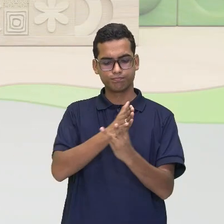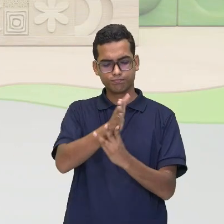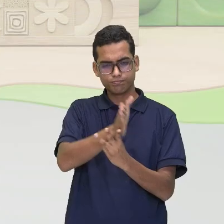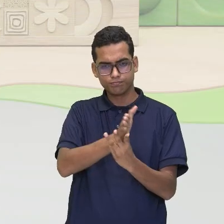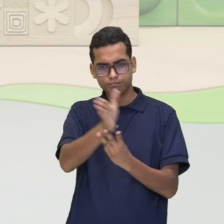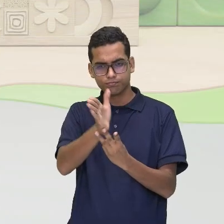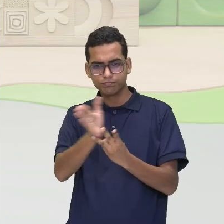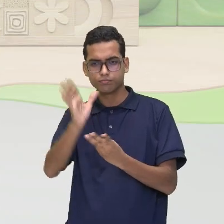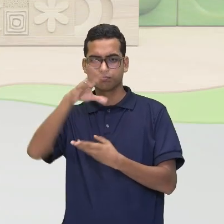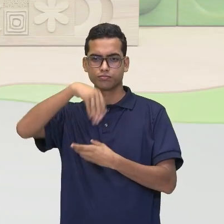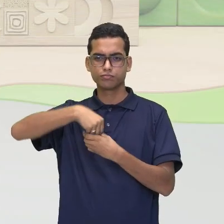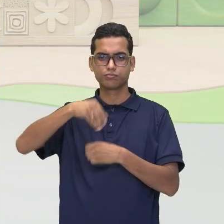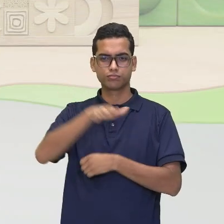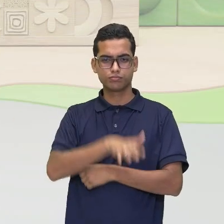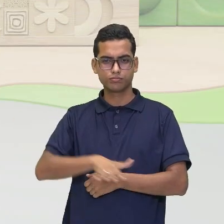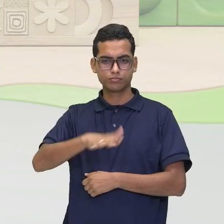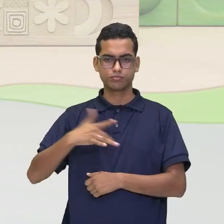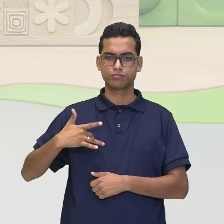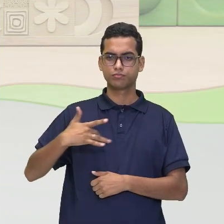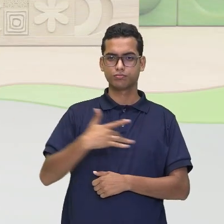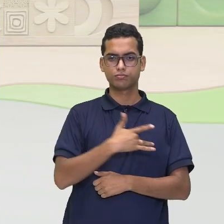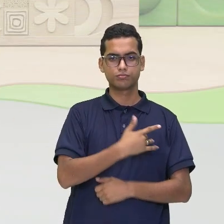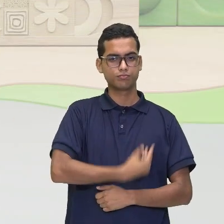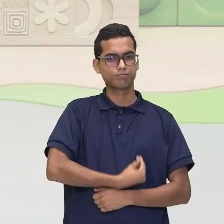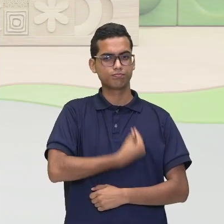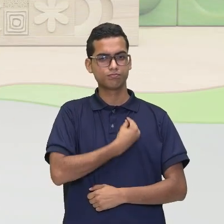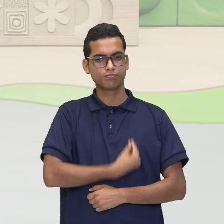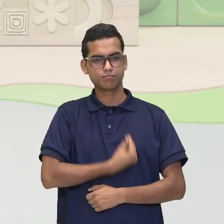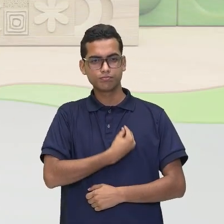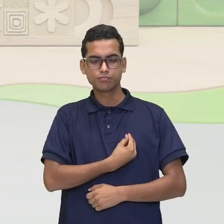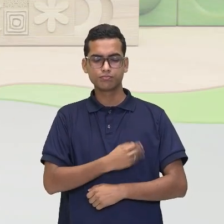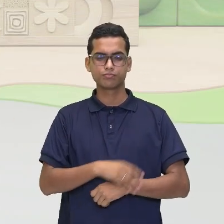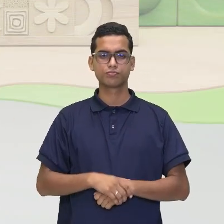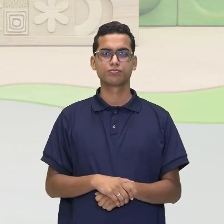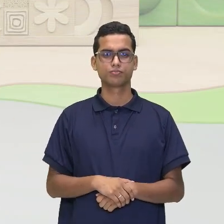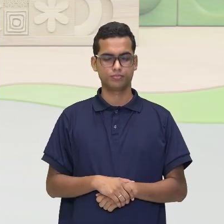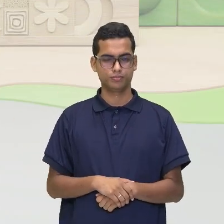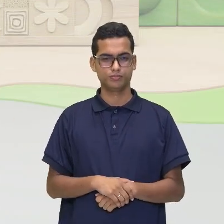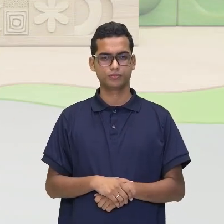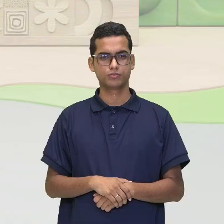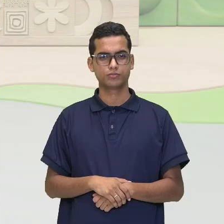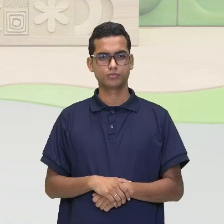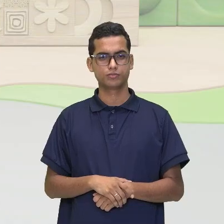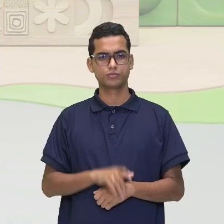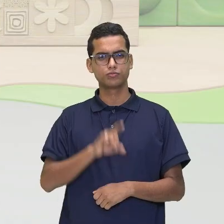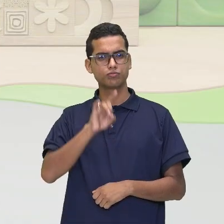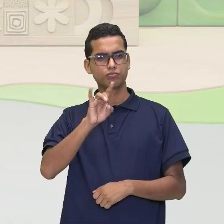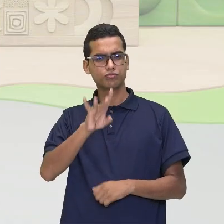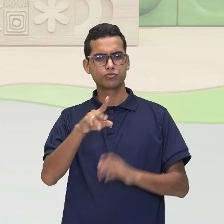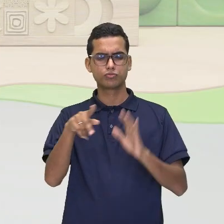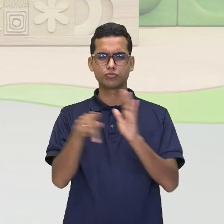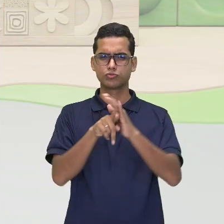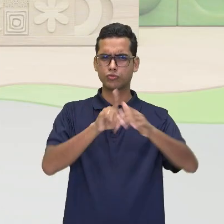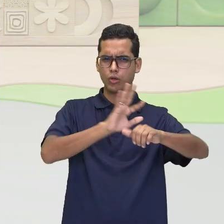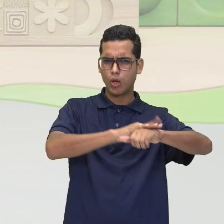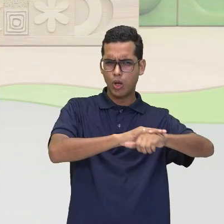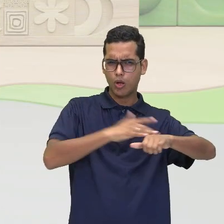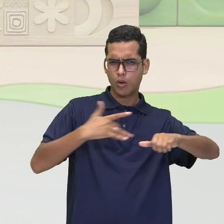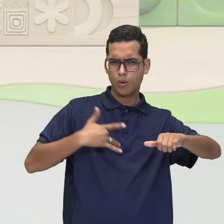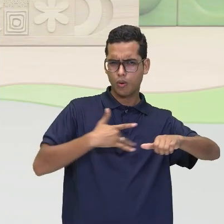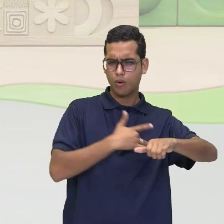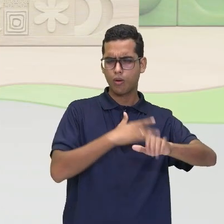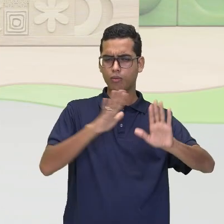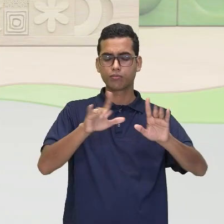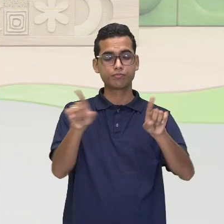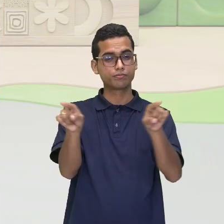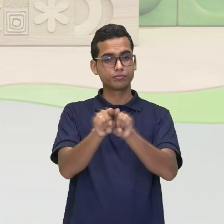da sua existência. E essa saúde, ela não vai estar associada apenas à questão aí de doenças, tá? Ela vai um